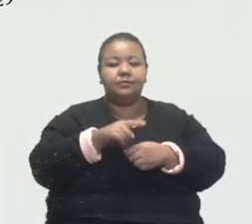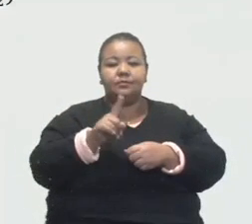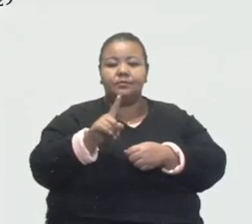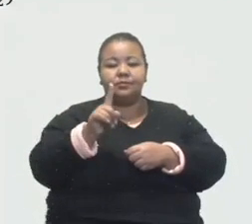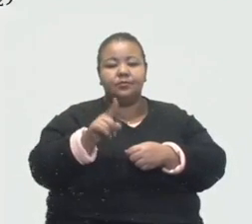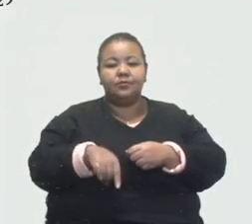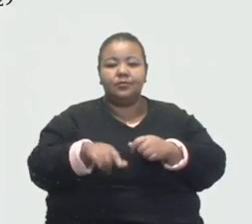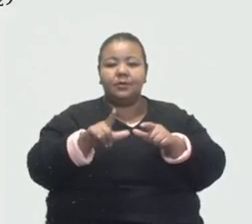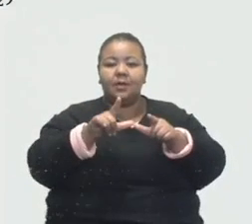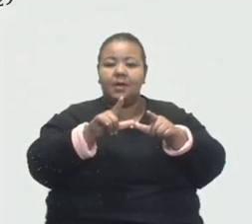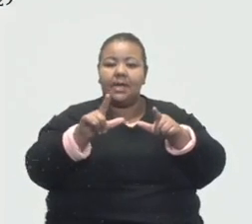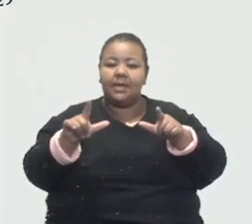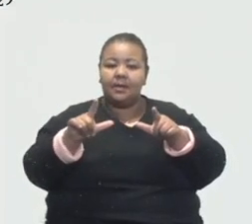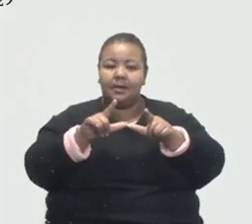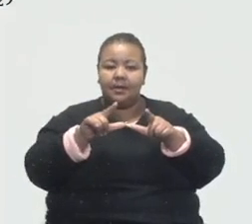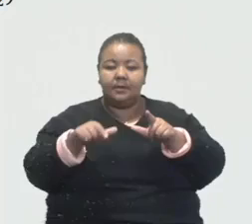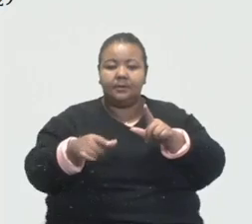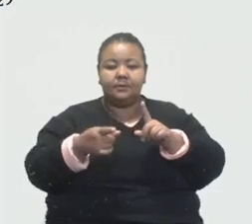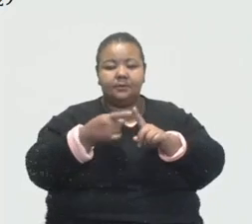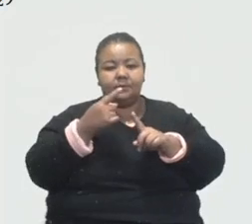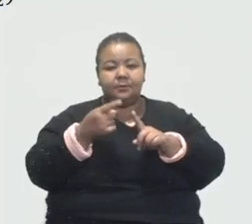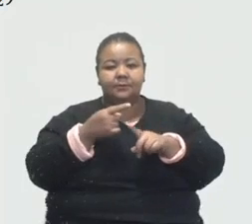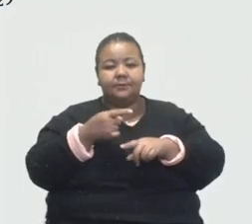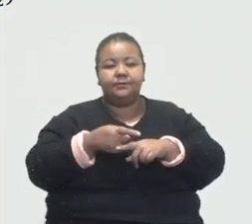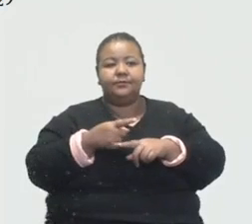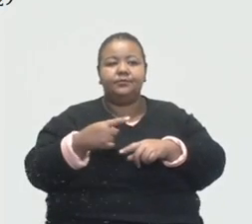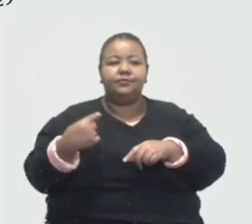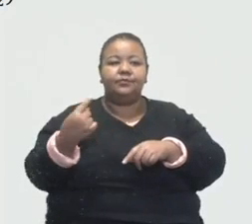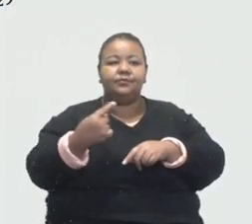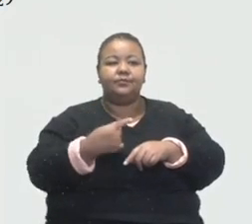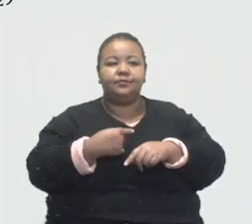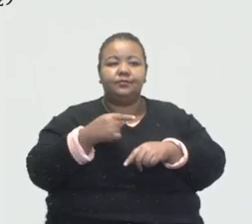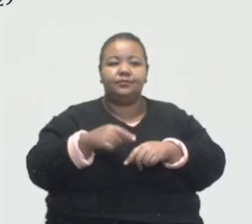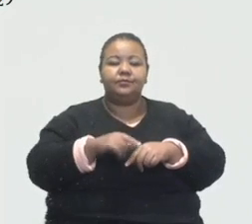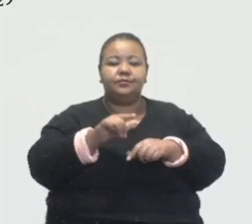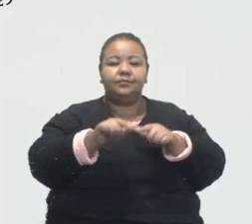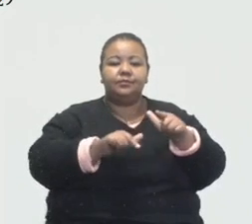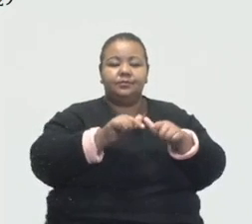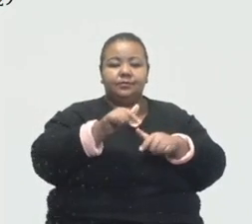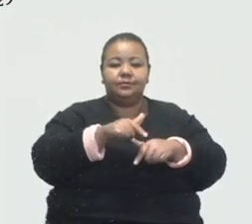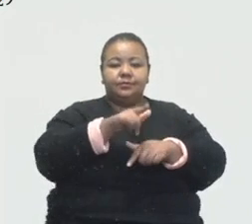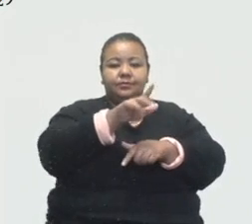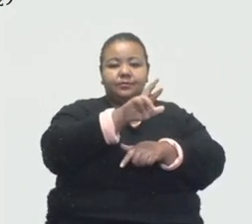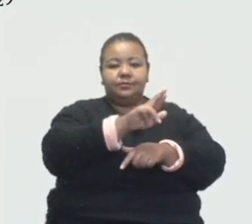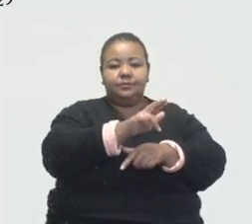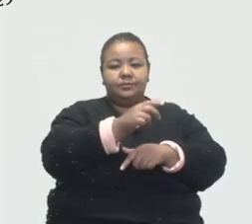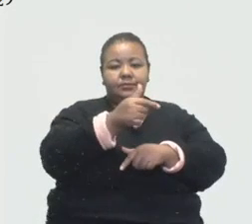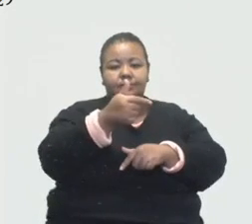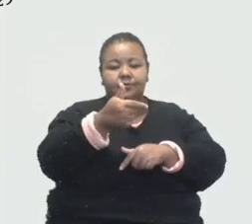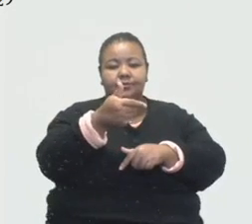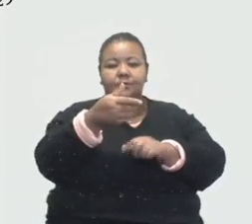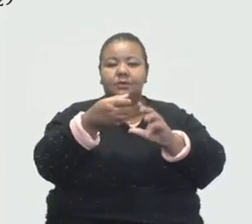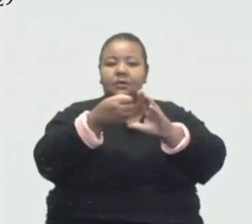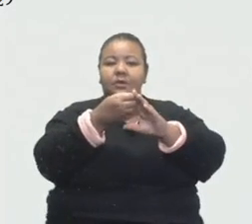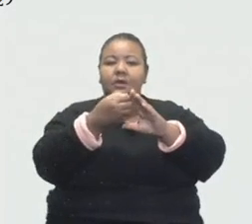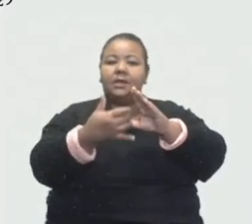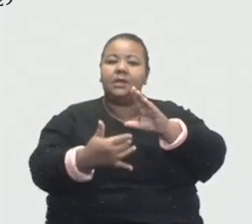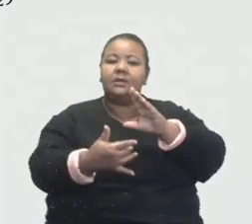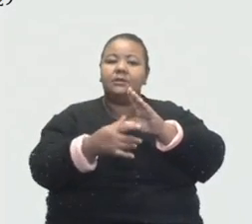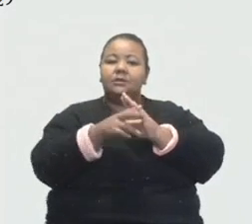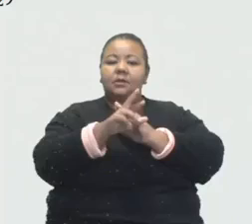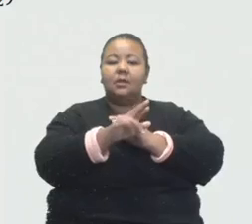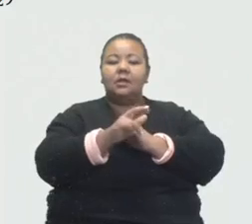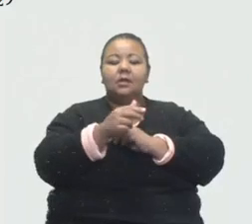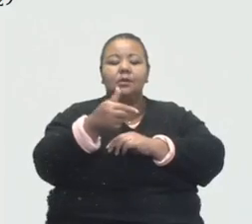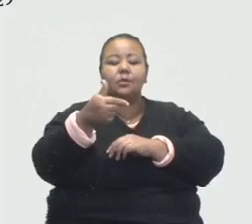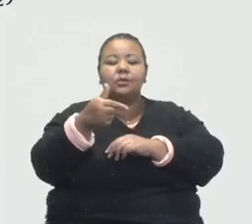não linear. Primeira coisa, nós estamos trabalhando do R2, que é o nosso domínio. Qual é a característica do R2?